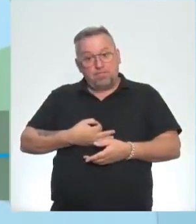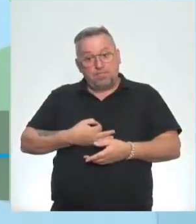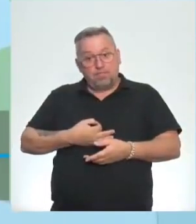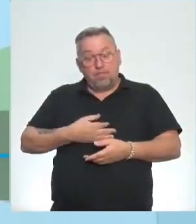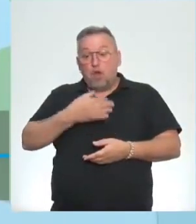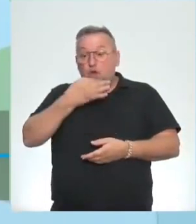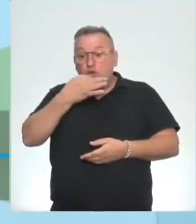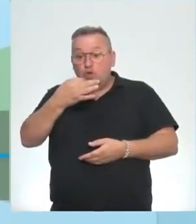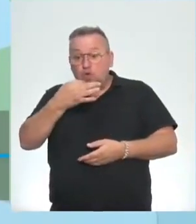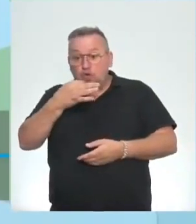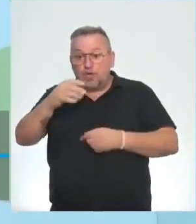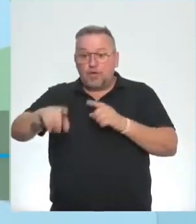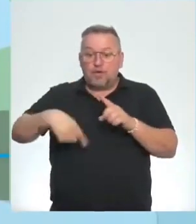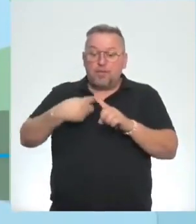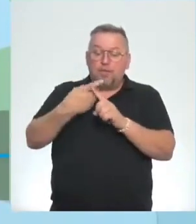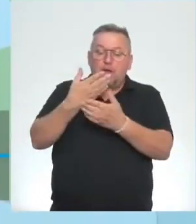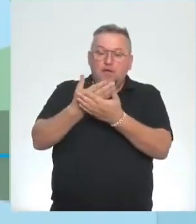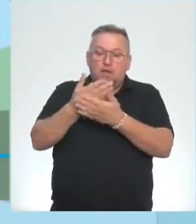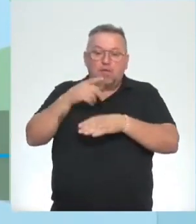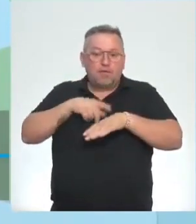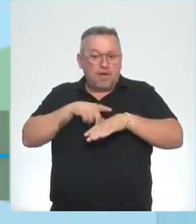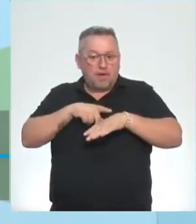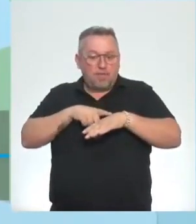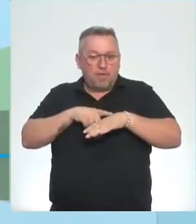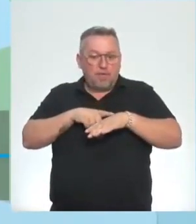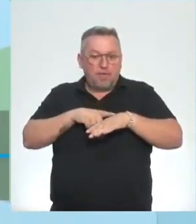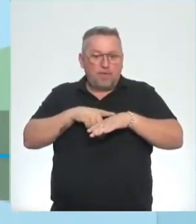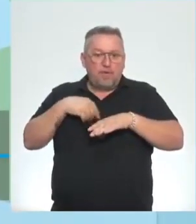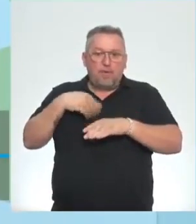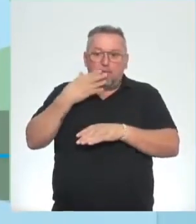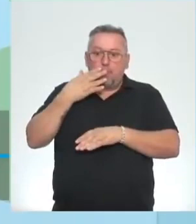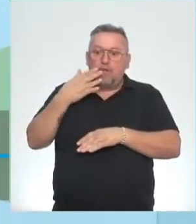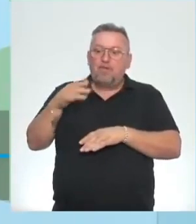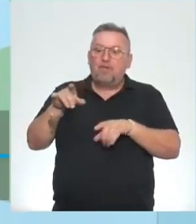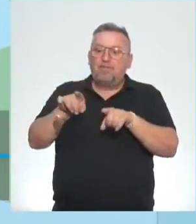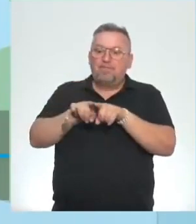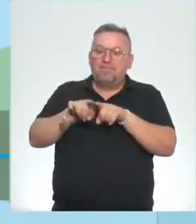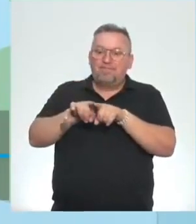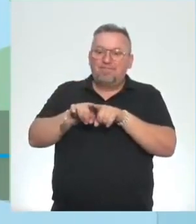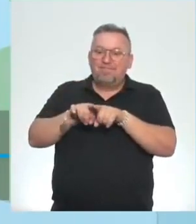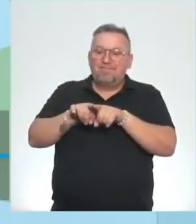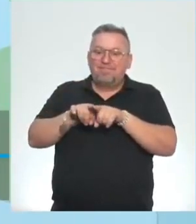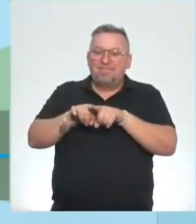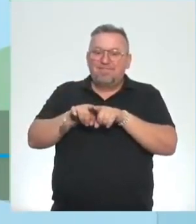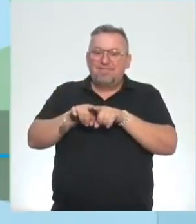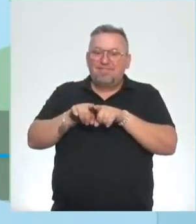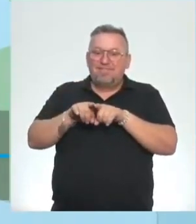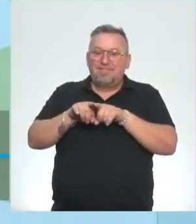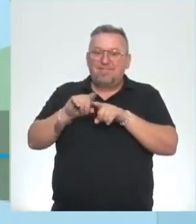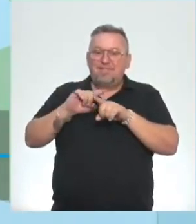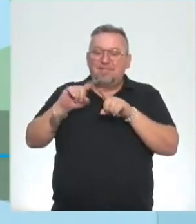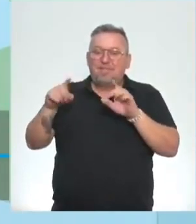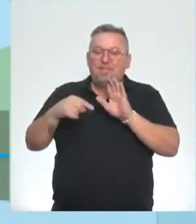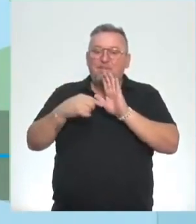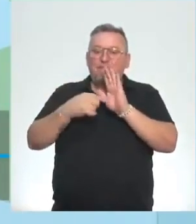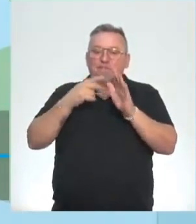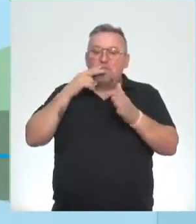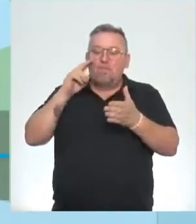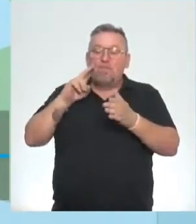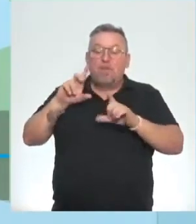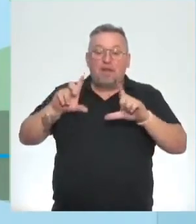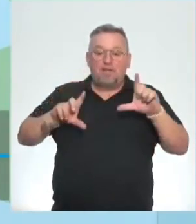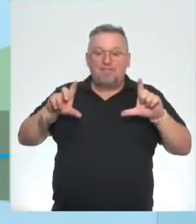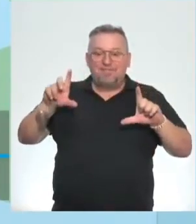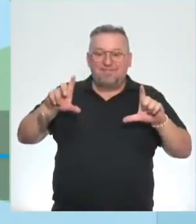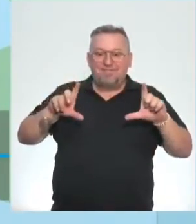sugerir mais tempo de aulas, a solicitação de de aparência na